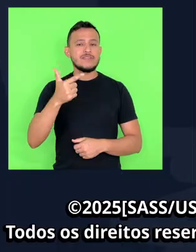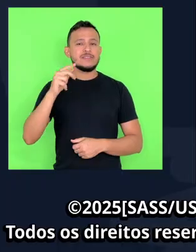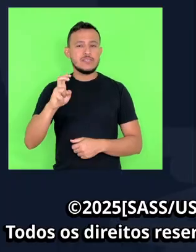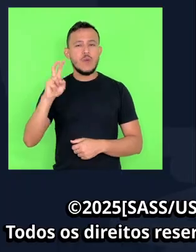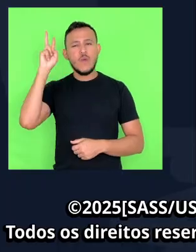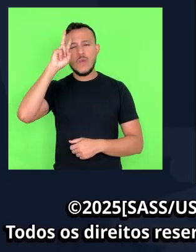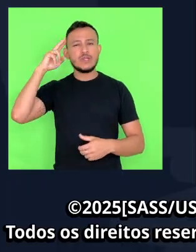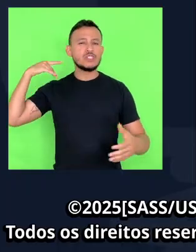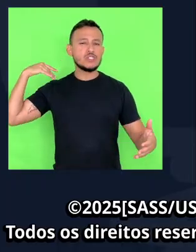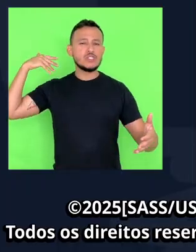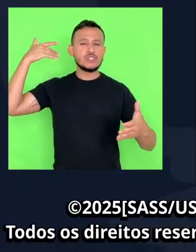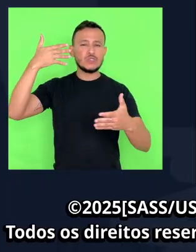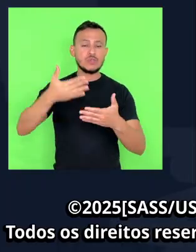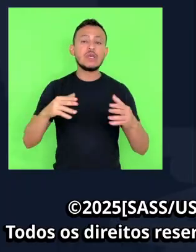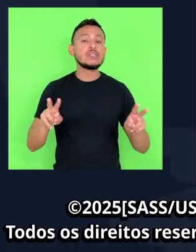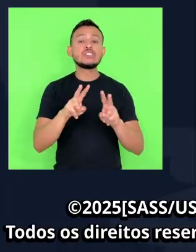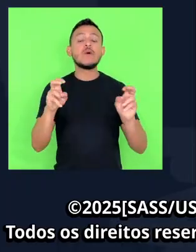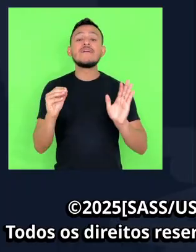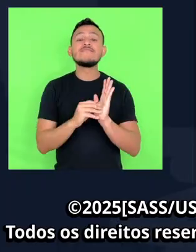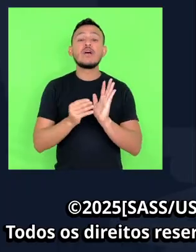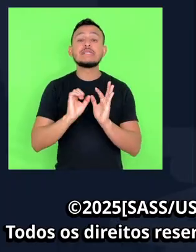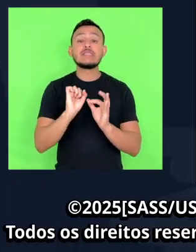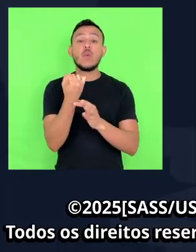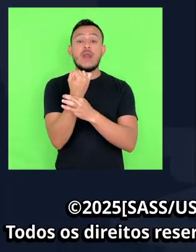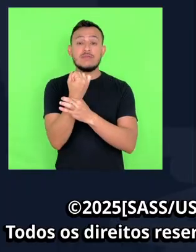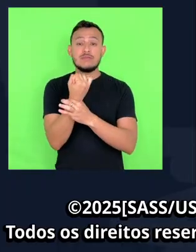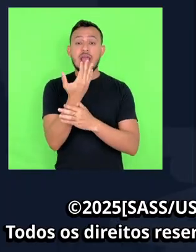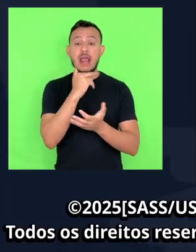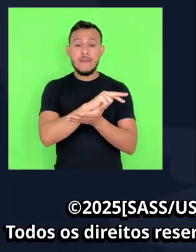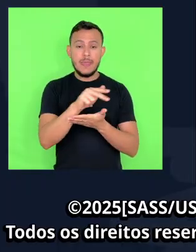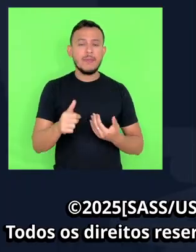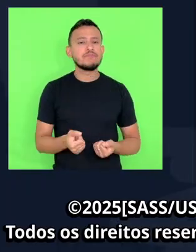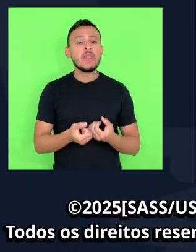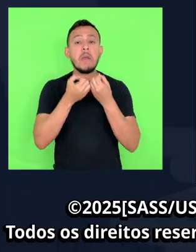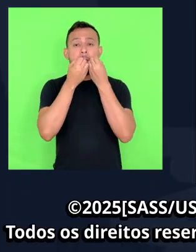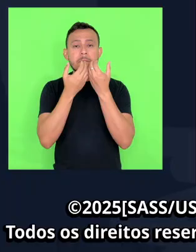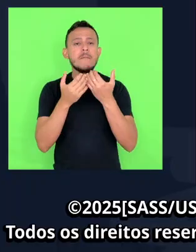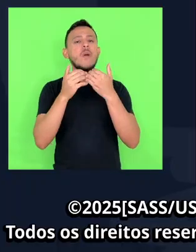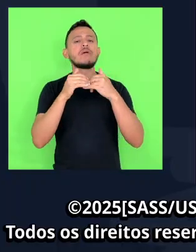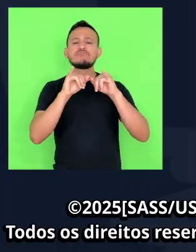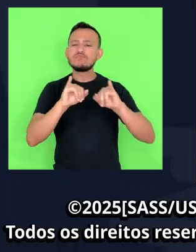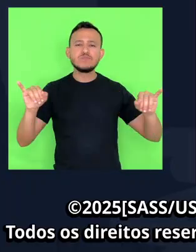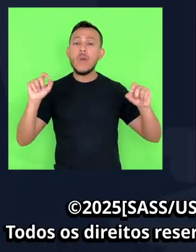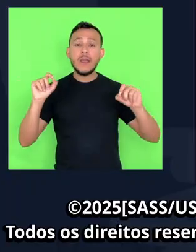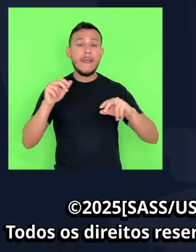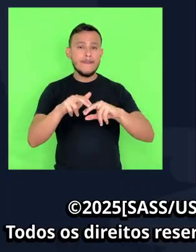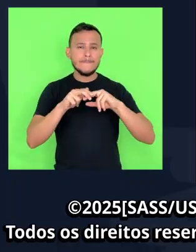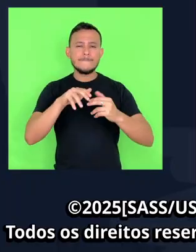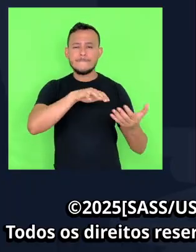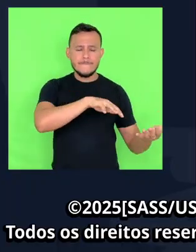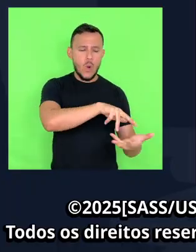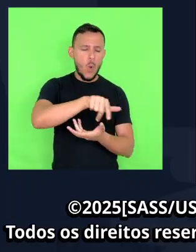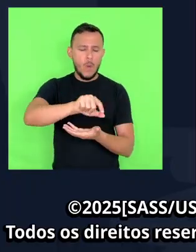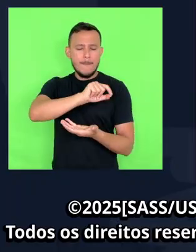uma série histórica em relação à insegurança alimentar. Boas notícias, porque em relação ao resto